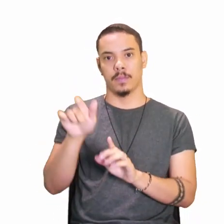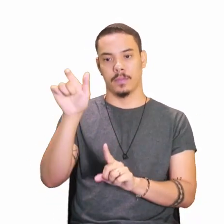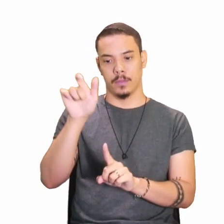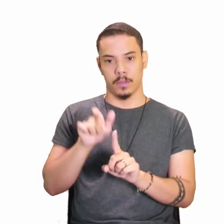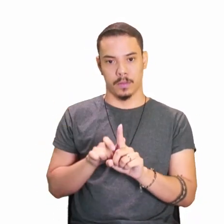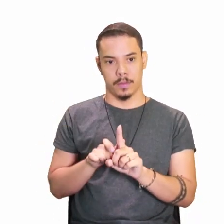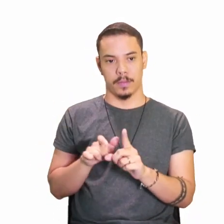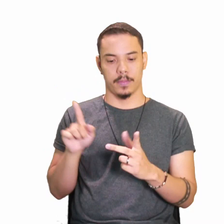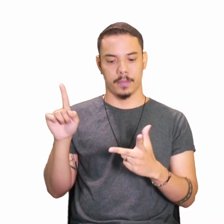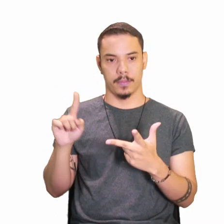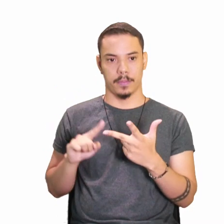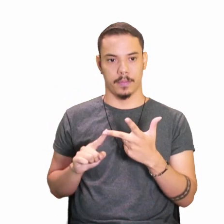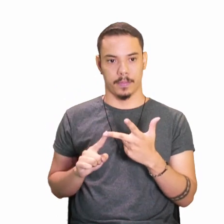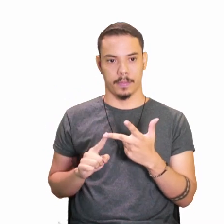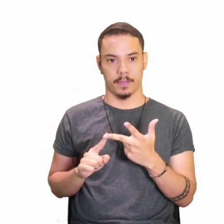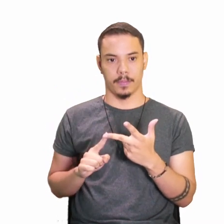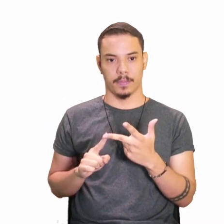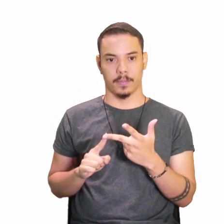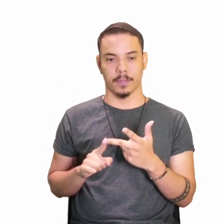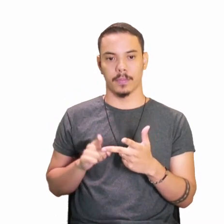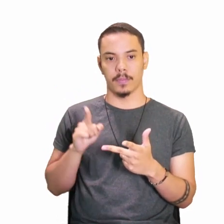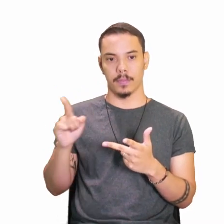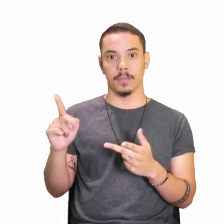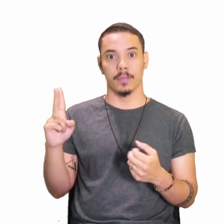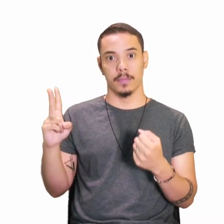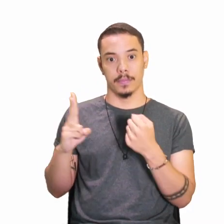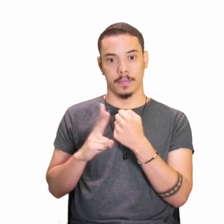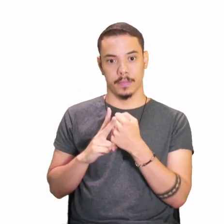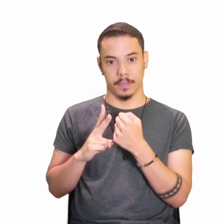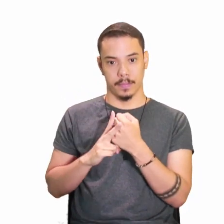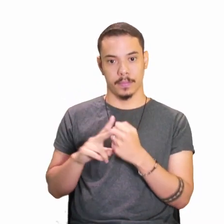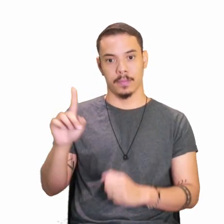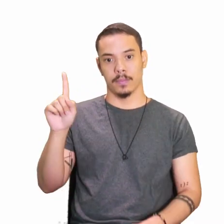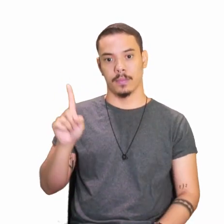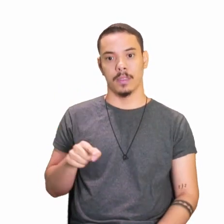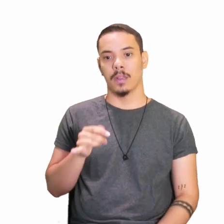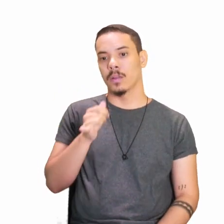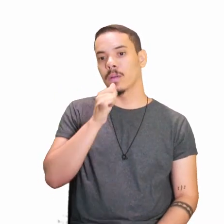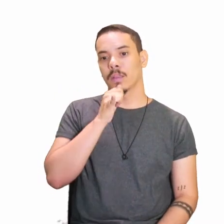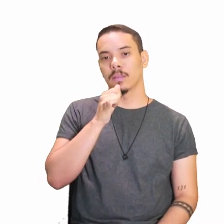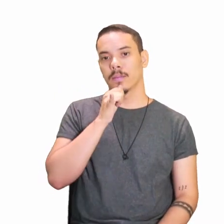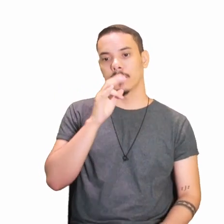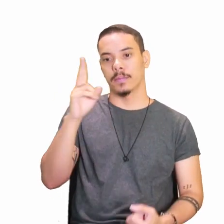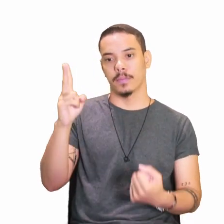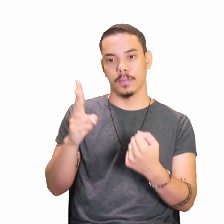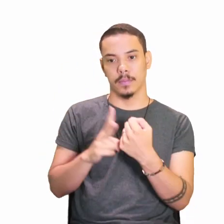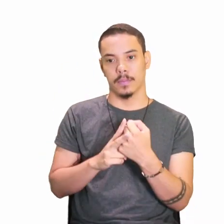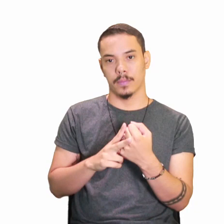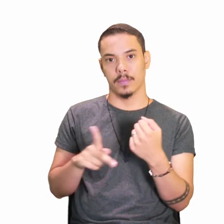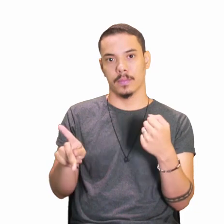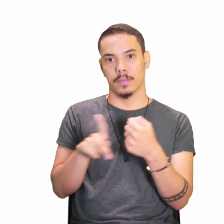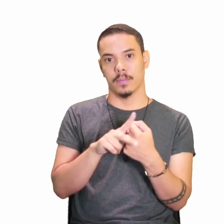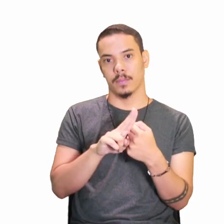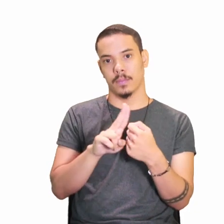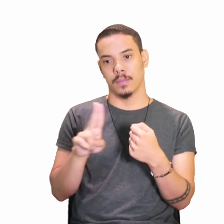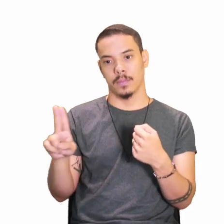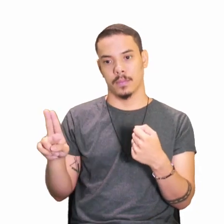terceiro esta forma verbal é um exemplo de verbo